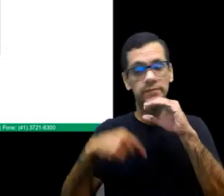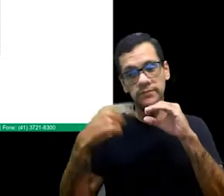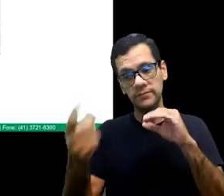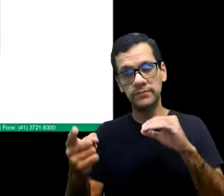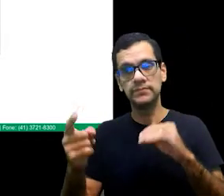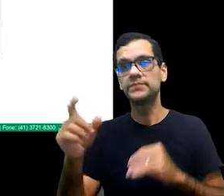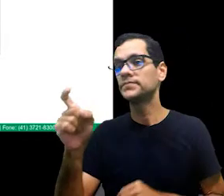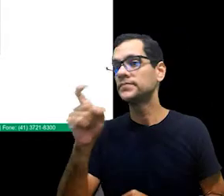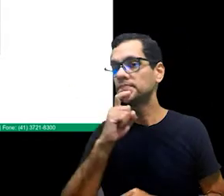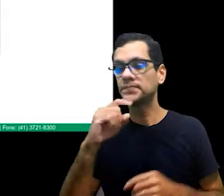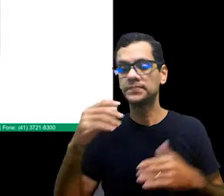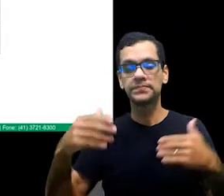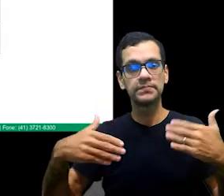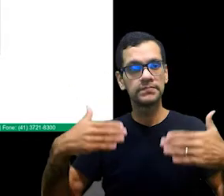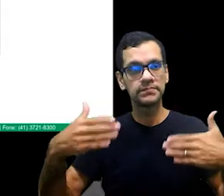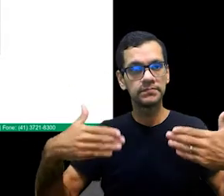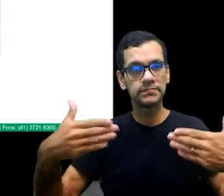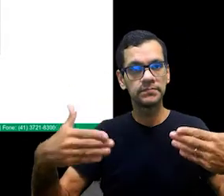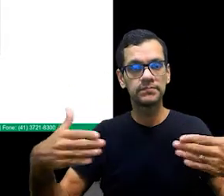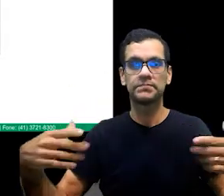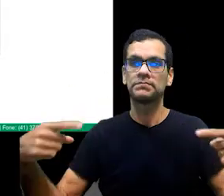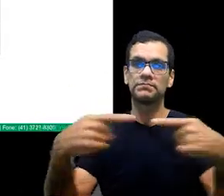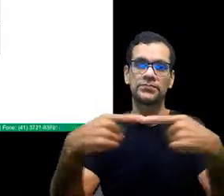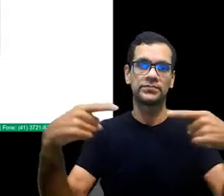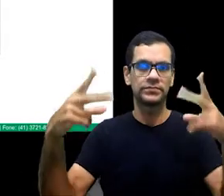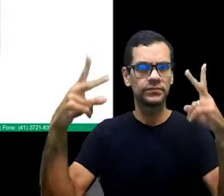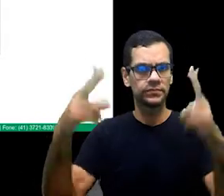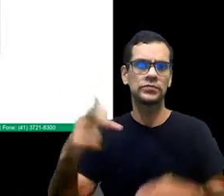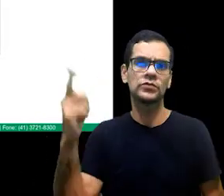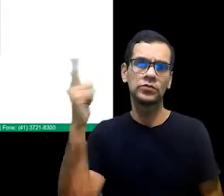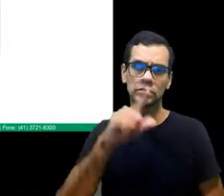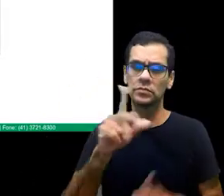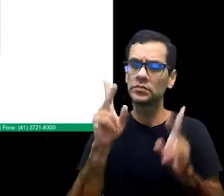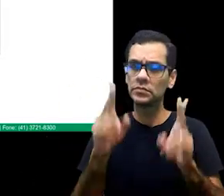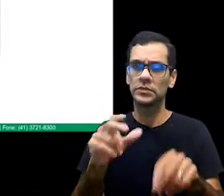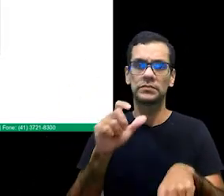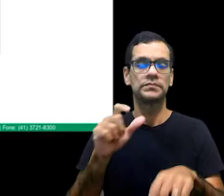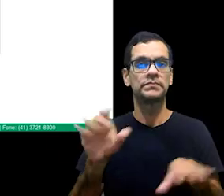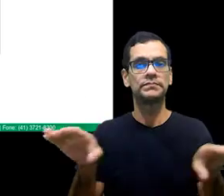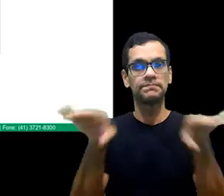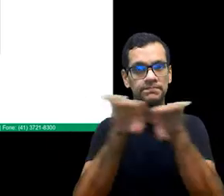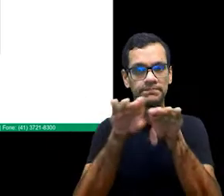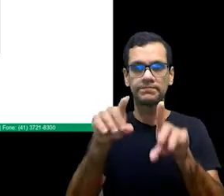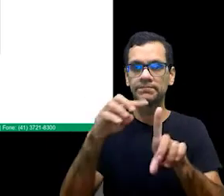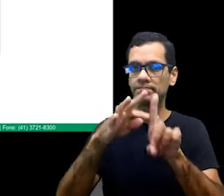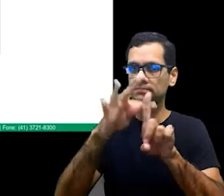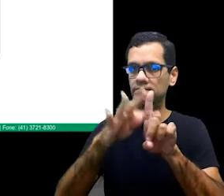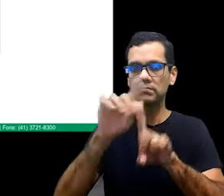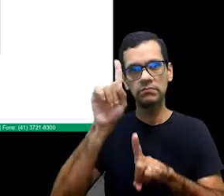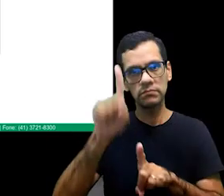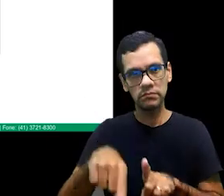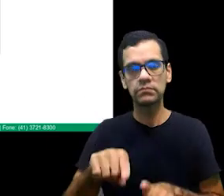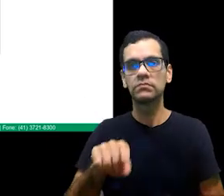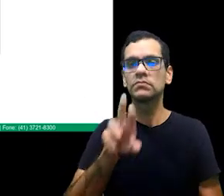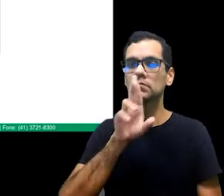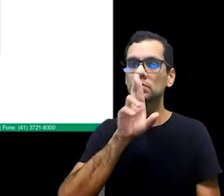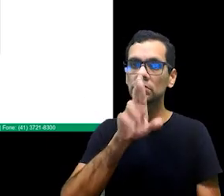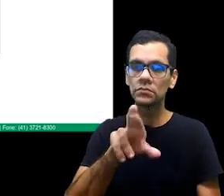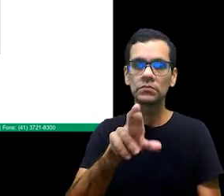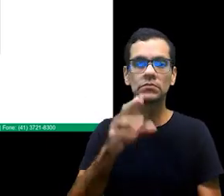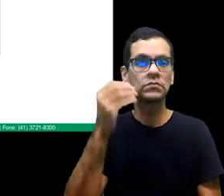depois de um certo tempo, os objetos atingem o equilíbrio térmico, ou seja, eles atingem a mesma temperatura. Então veja, isso é um resultado